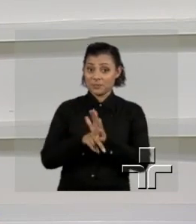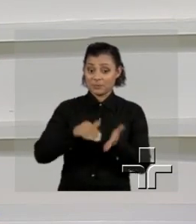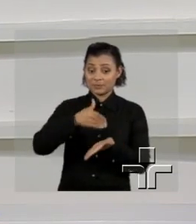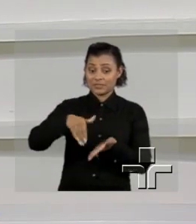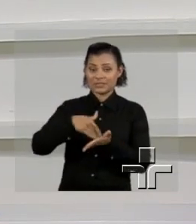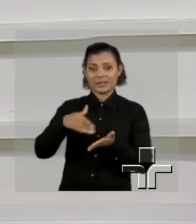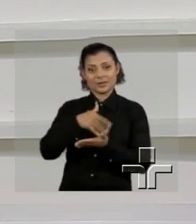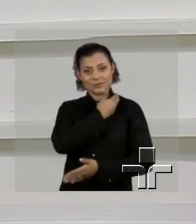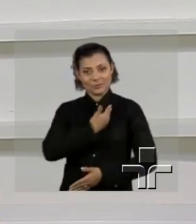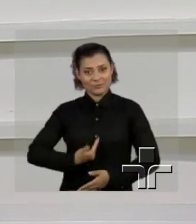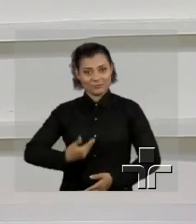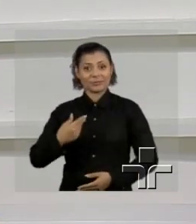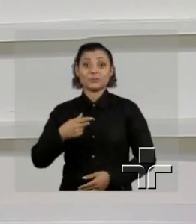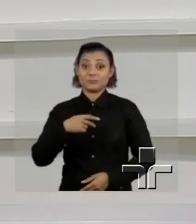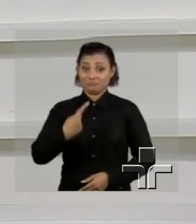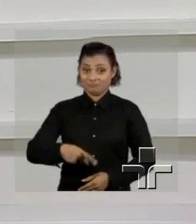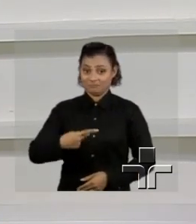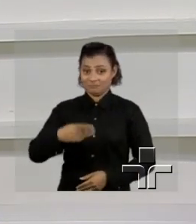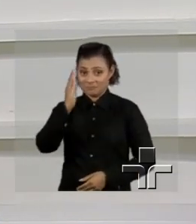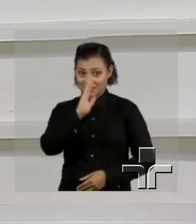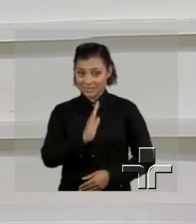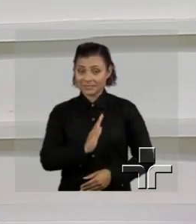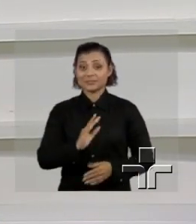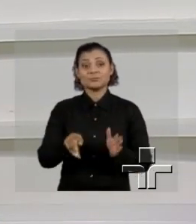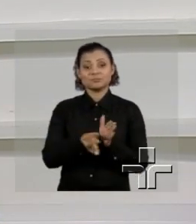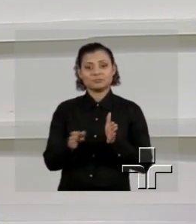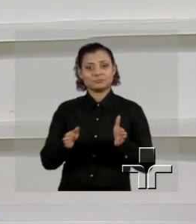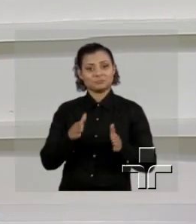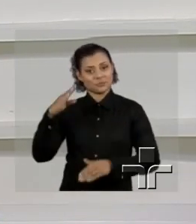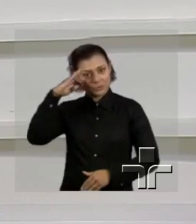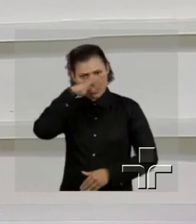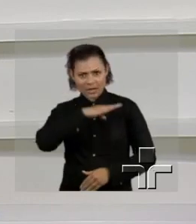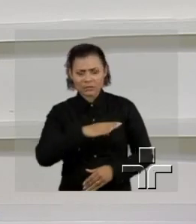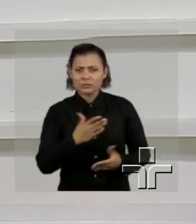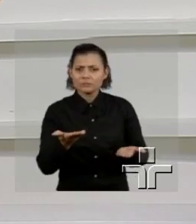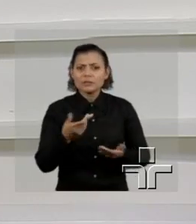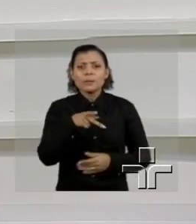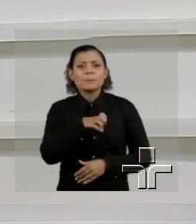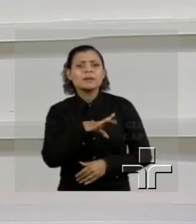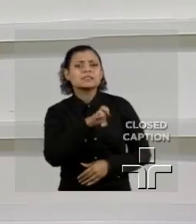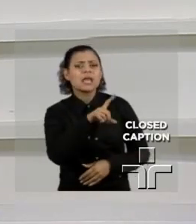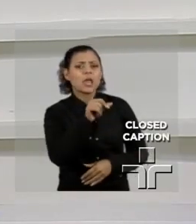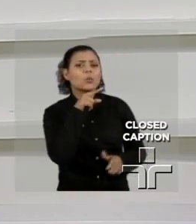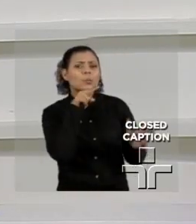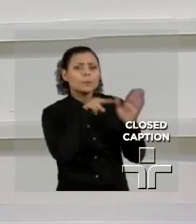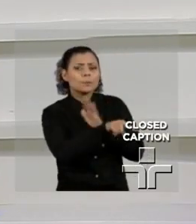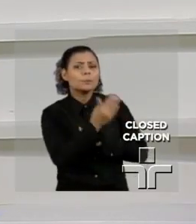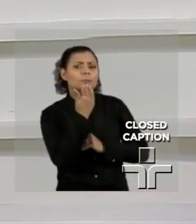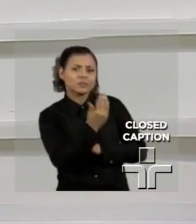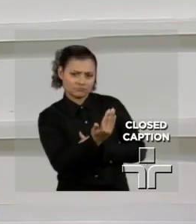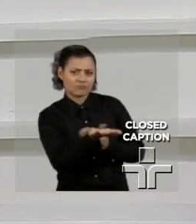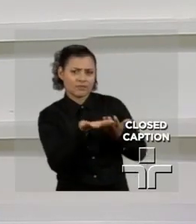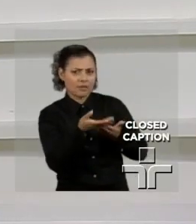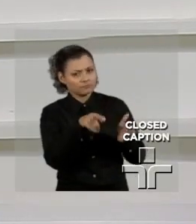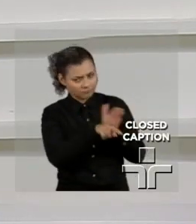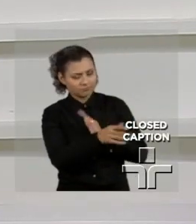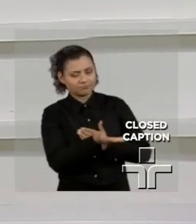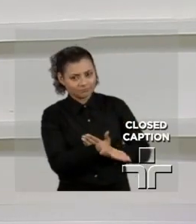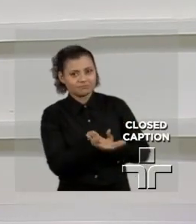né? Aqui a gente podia ter aproveitado de uma coisa e de outra e fazer o nosso próprio sistema, mas a gente